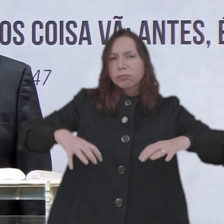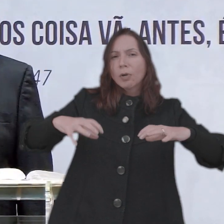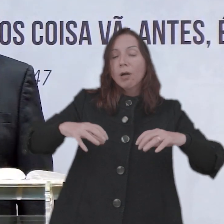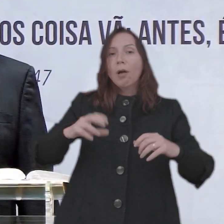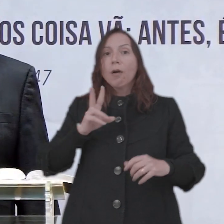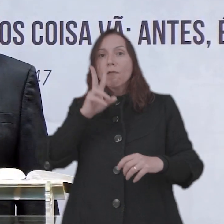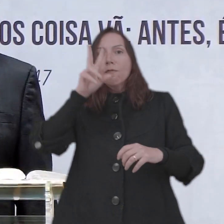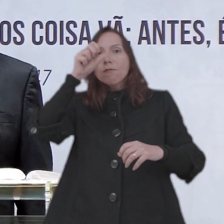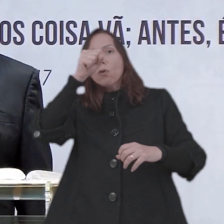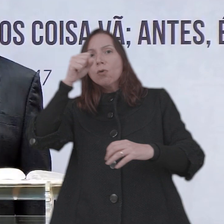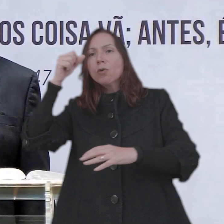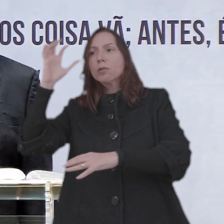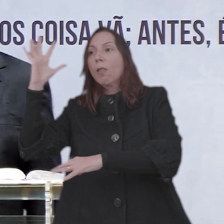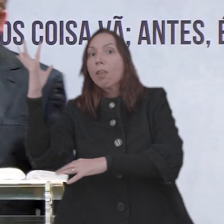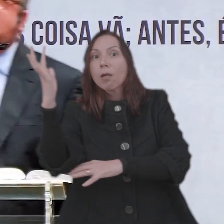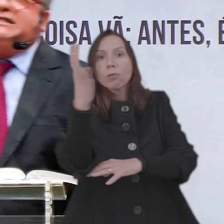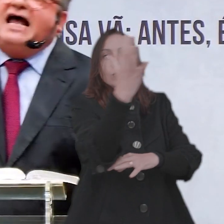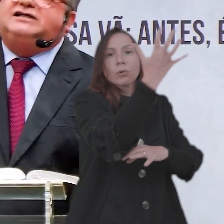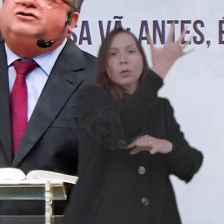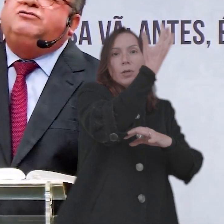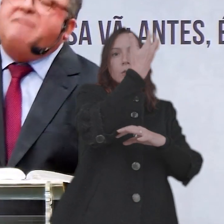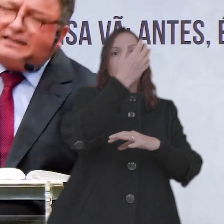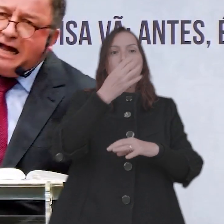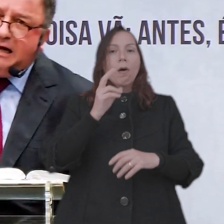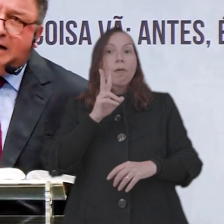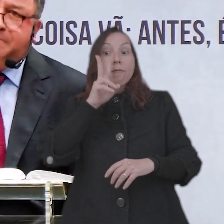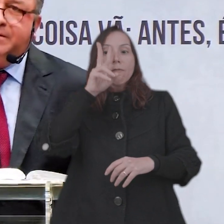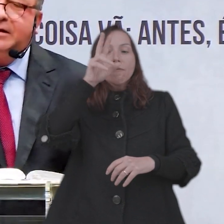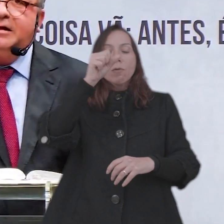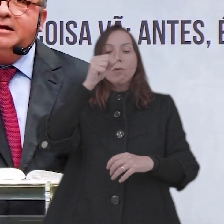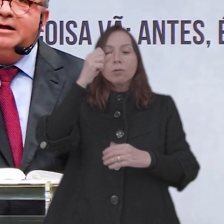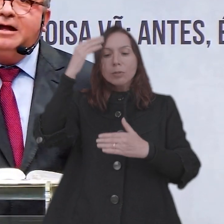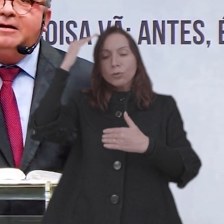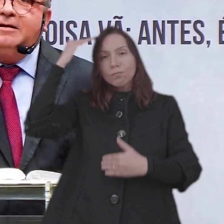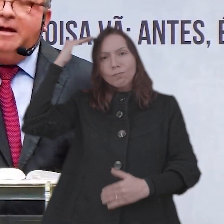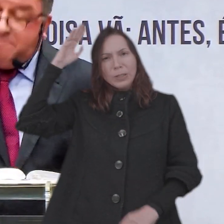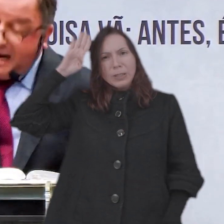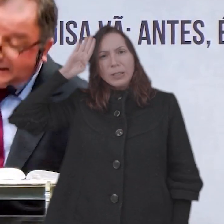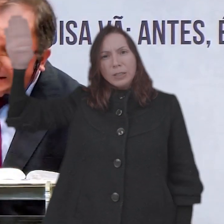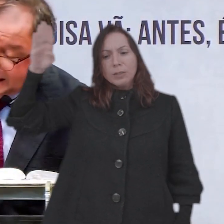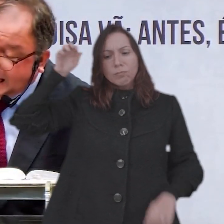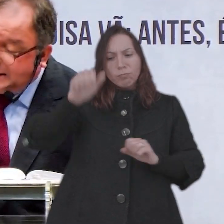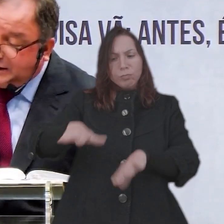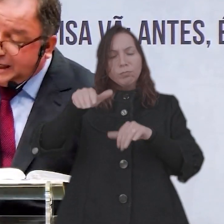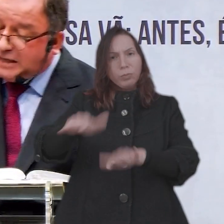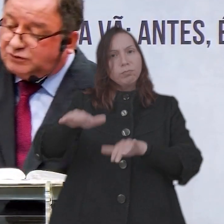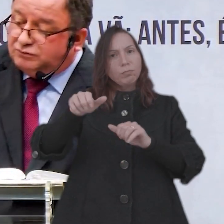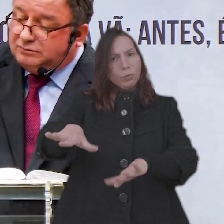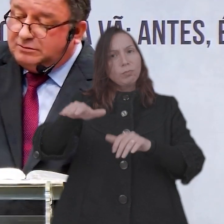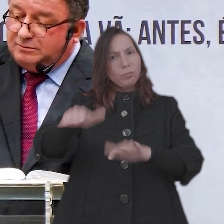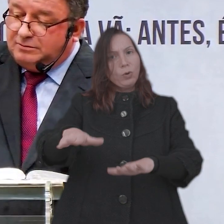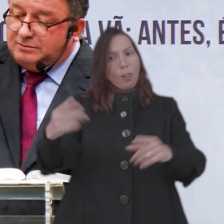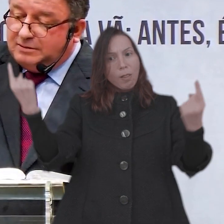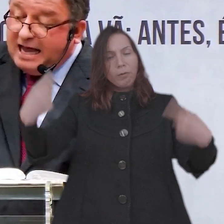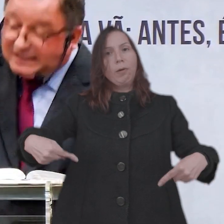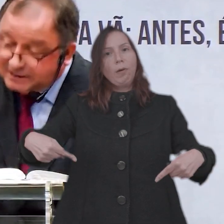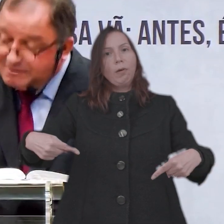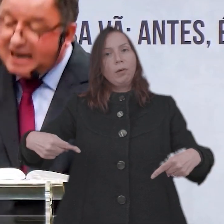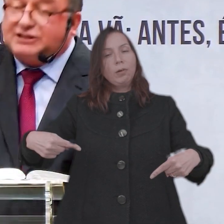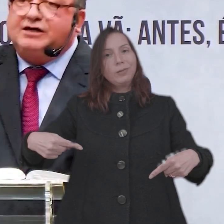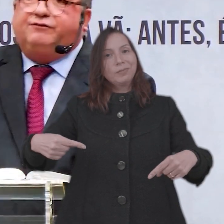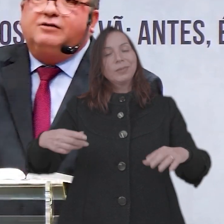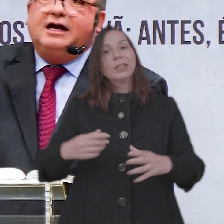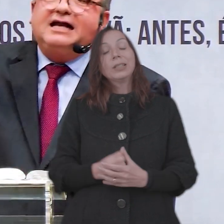natureza, a força de um exército numa batalha. Mas esse texto,